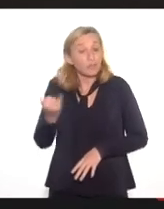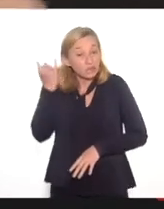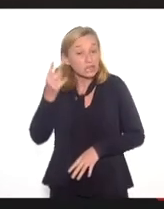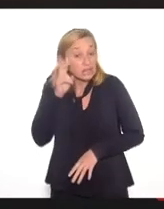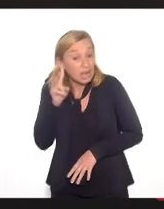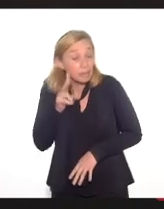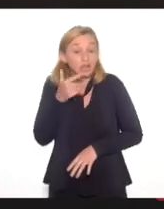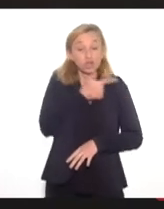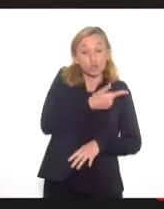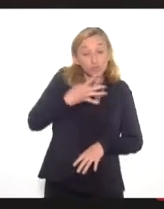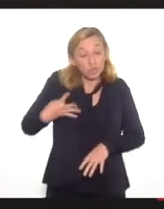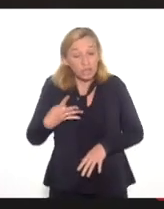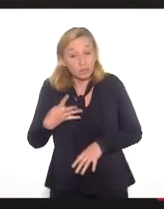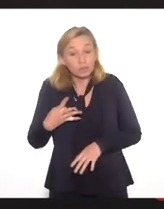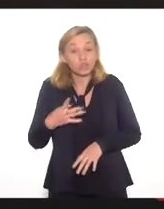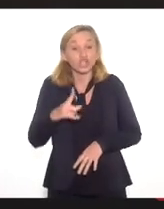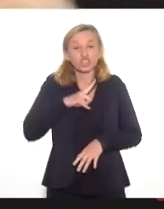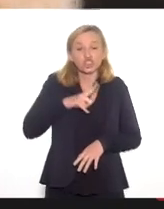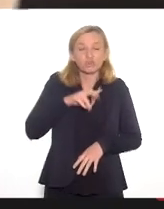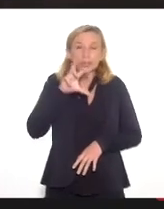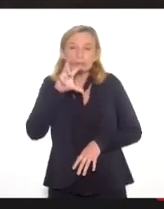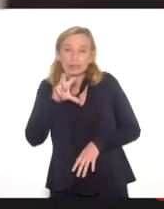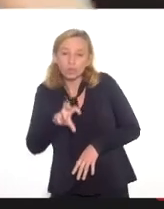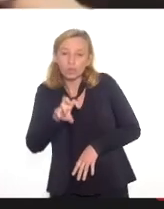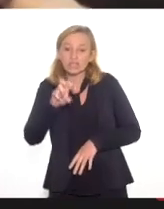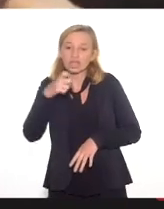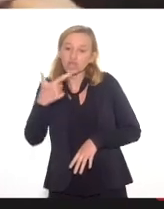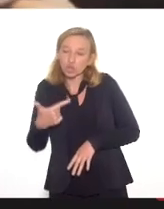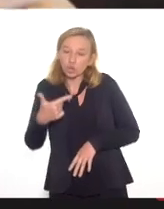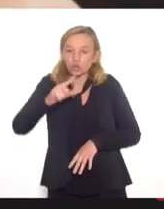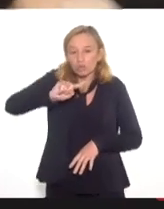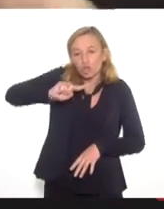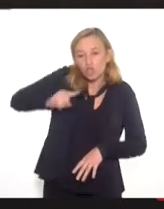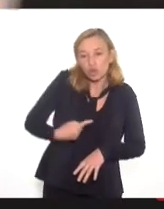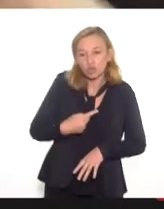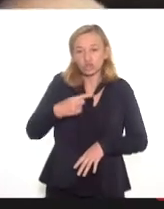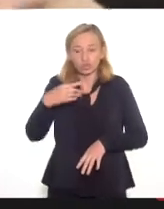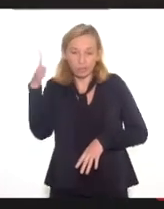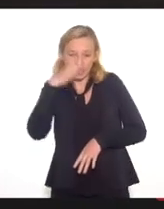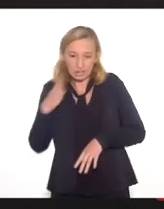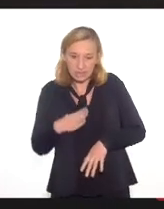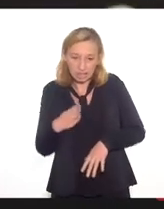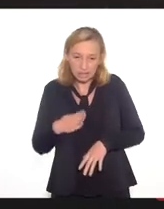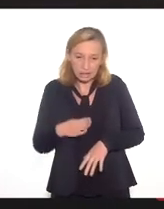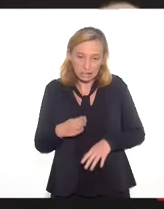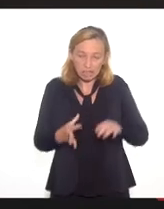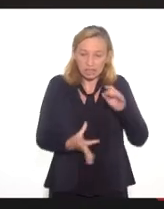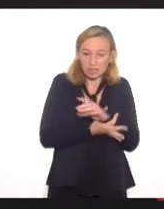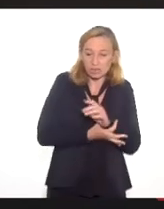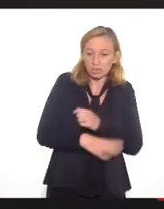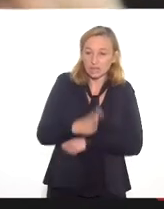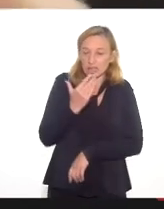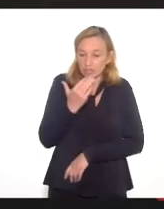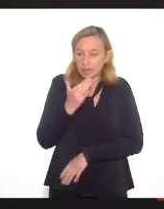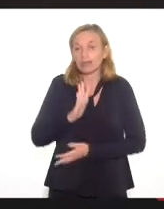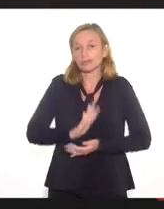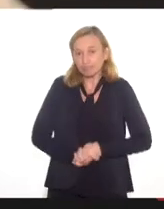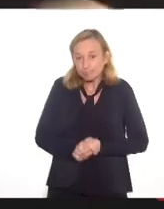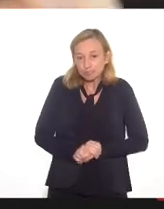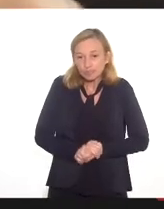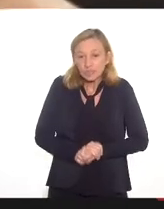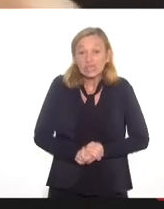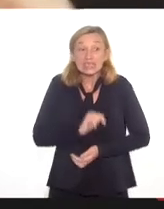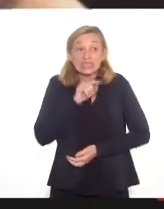2014 nós tínhamos 52 milhões de brasileiros em algum grau de insegurança alimentar e